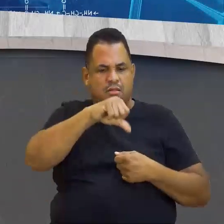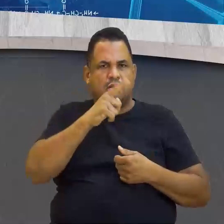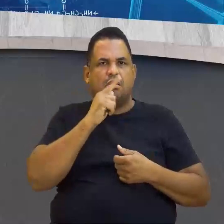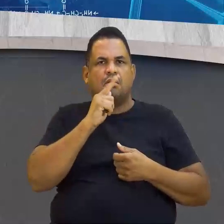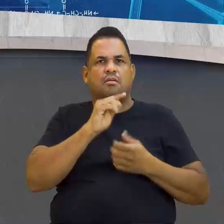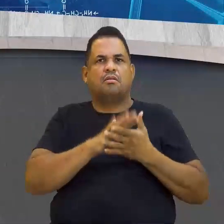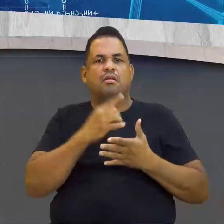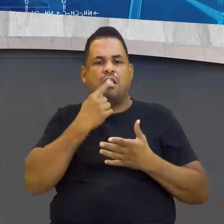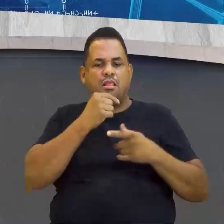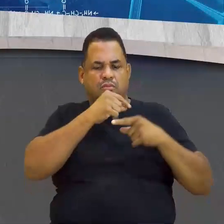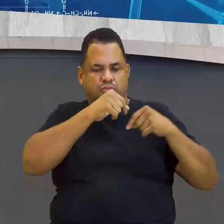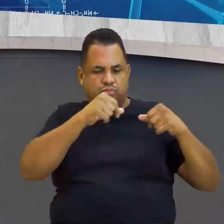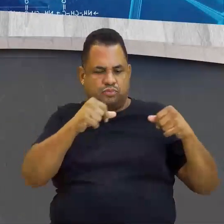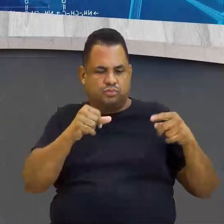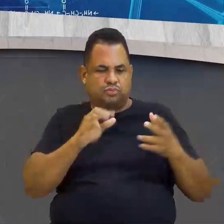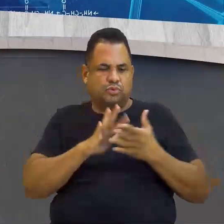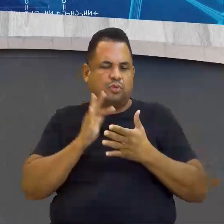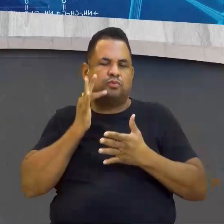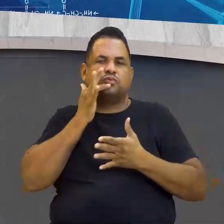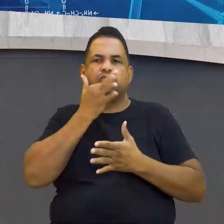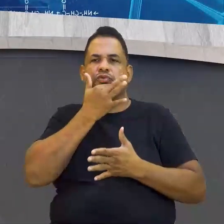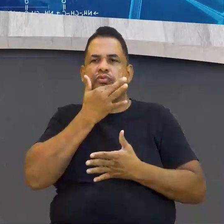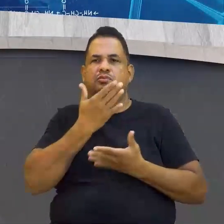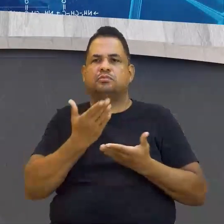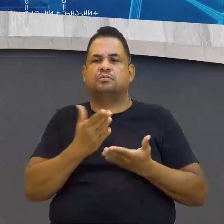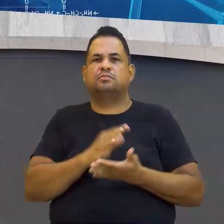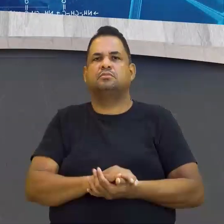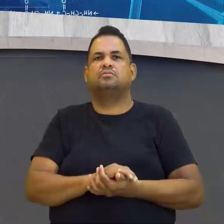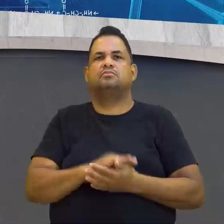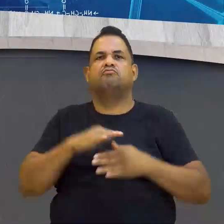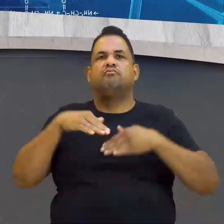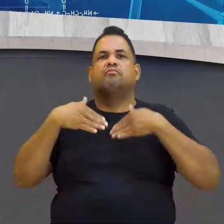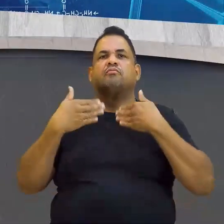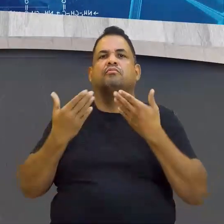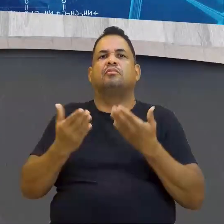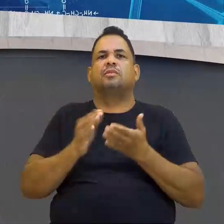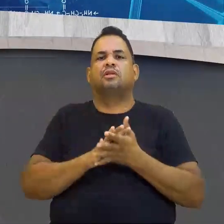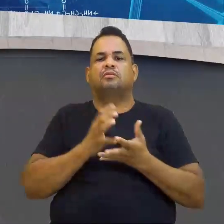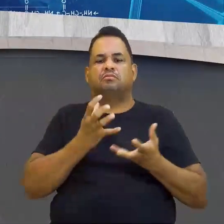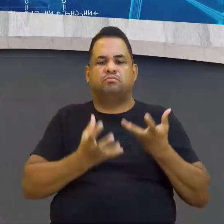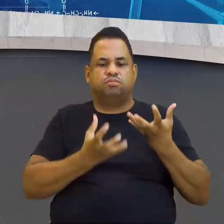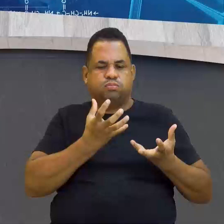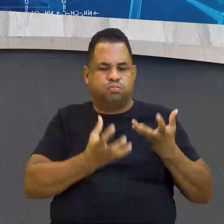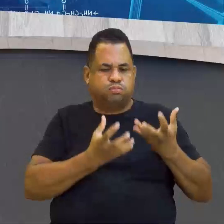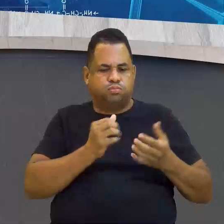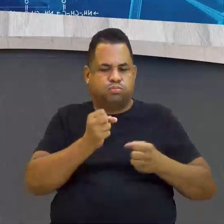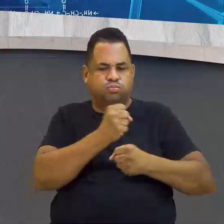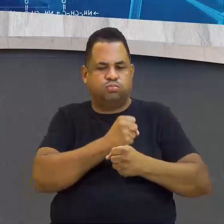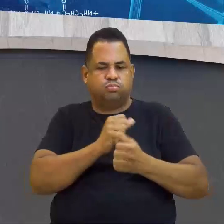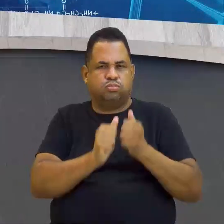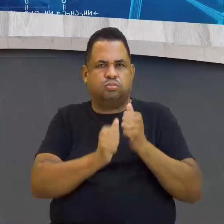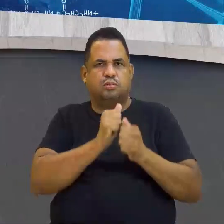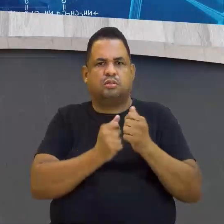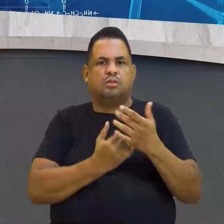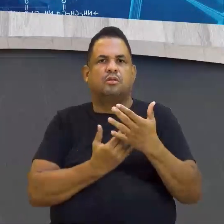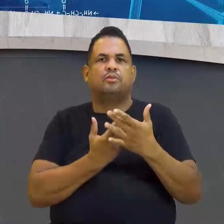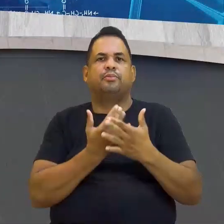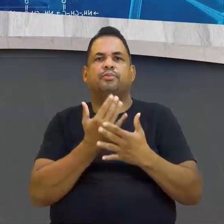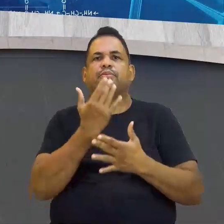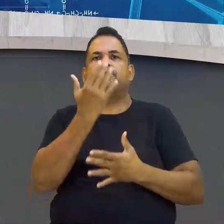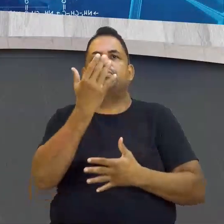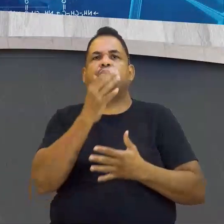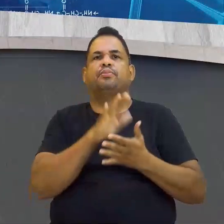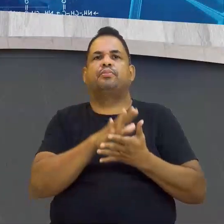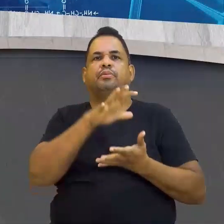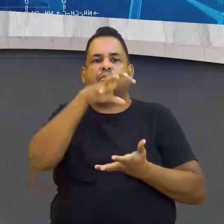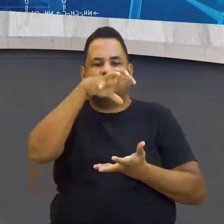sal, né, para dar um gostinho. Quando aquele arroz está cozinhando, a água está evaporando e ela fica ali na